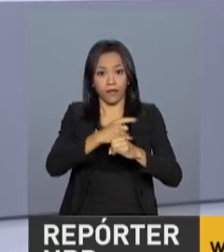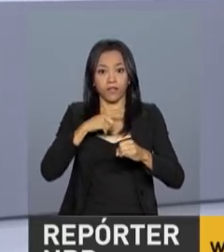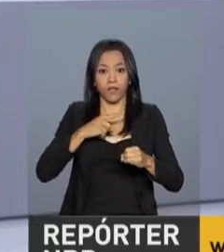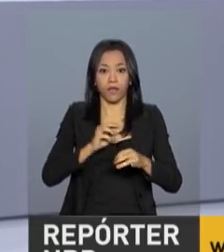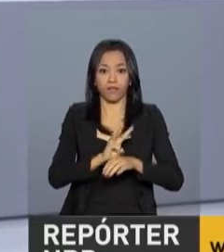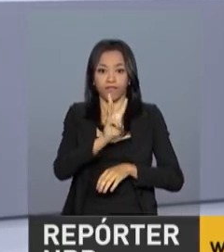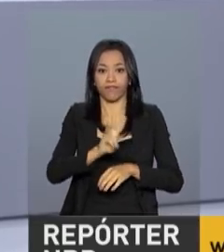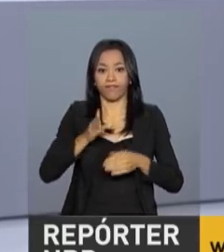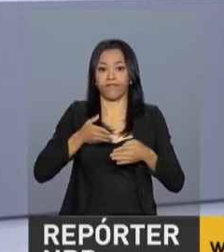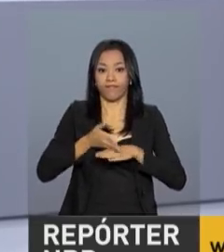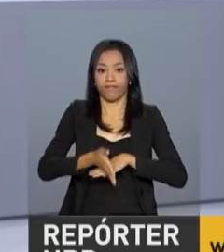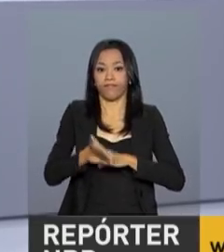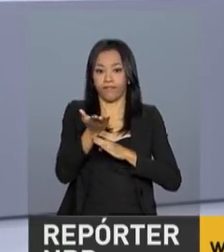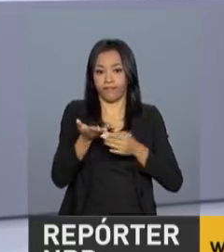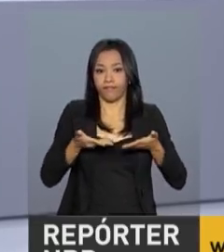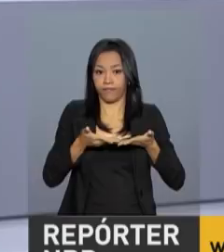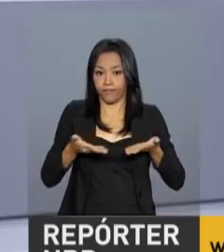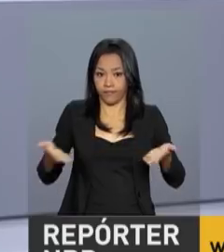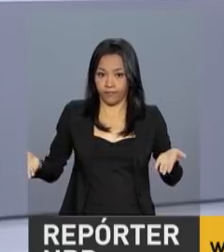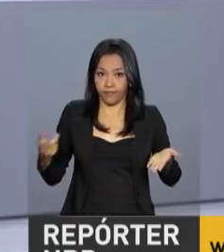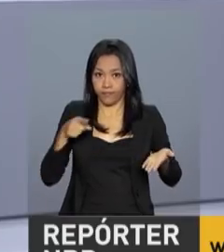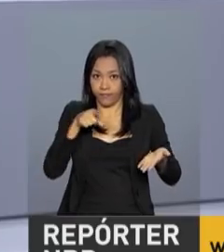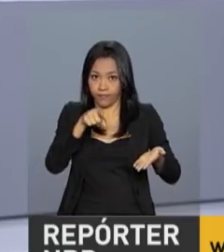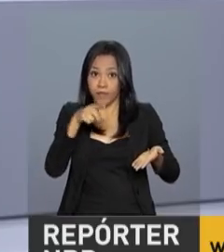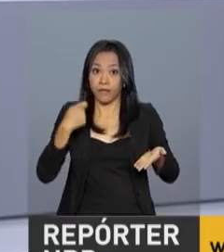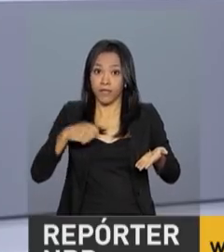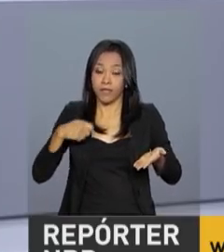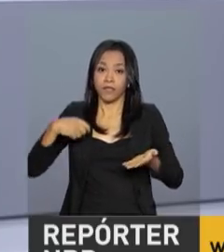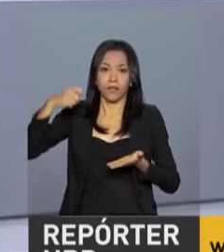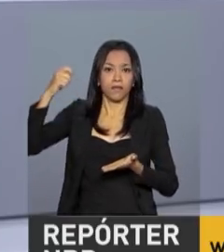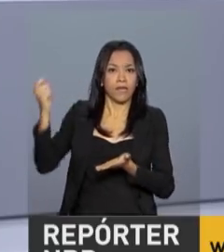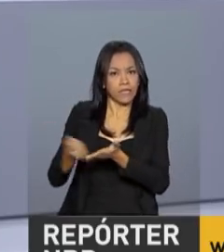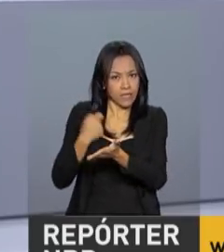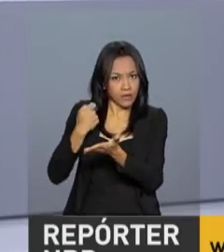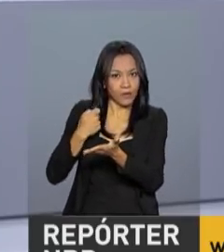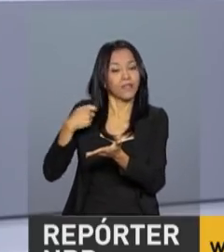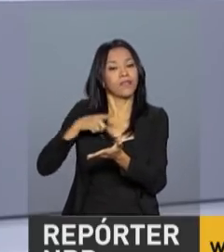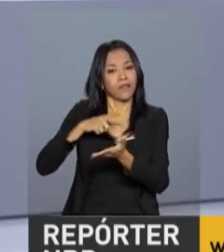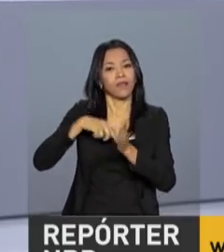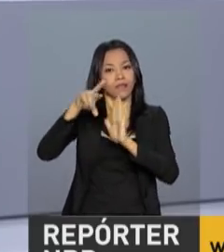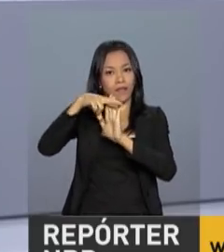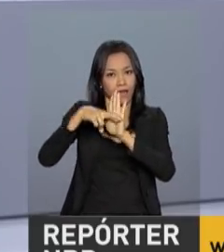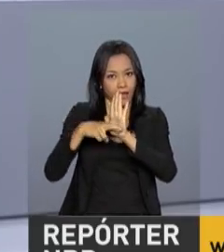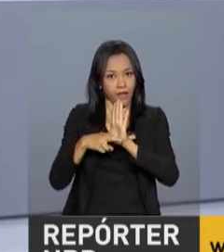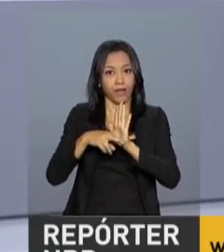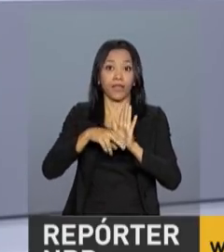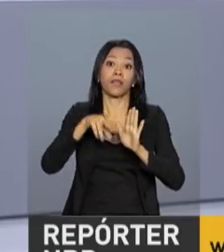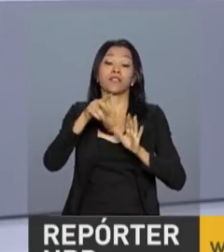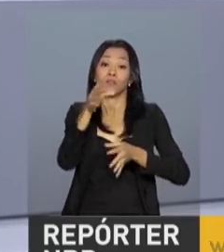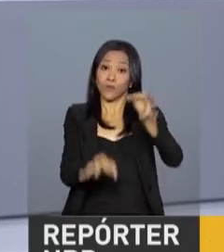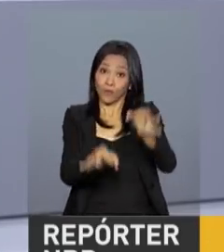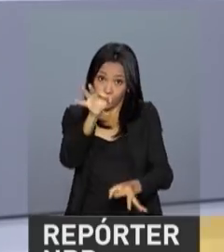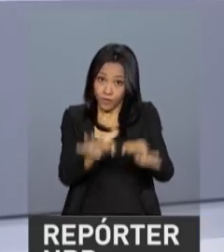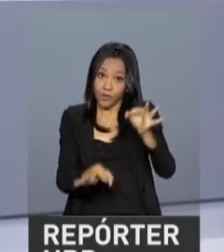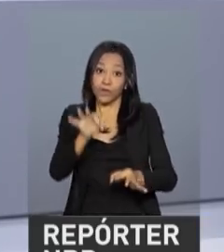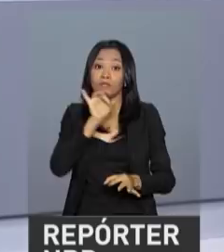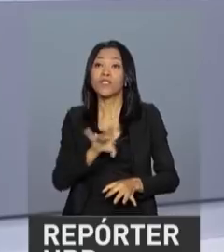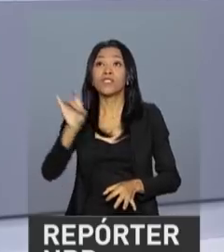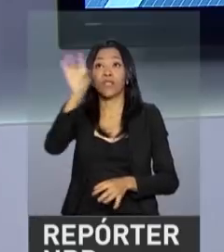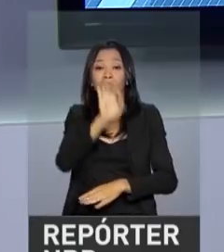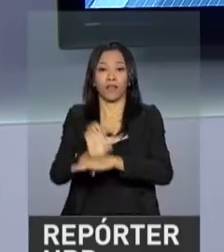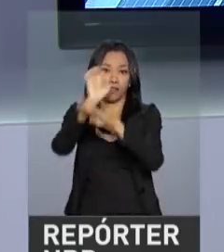agência nacional de aviação civil eo reconhecimento de firma varia de acordo com as regras da vara da infância e da juventude de cada